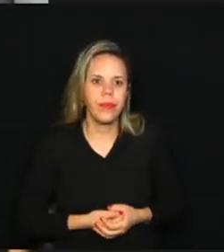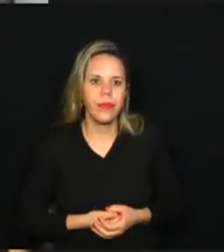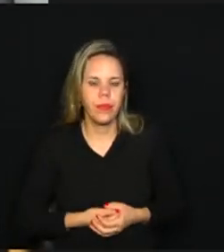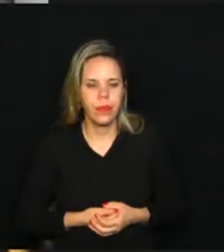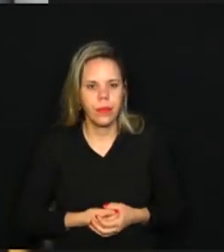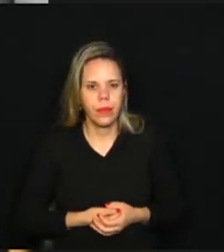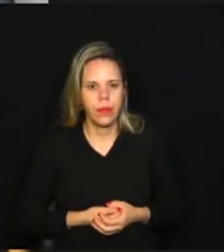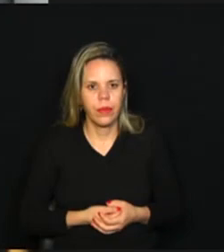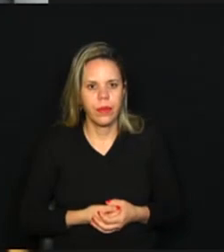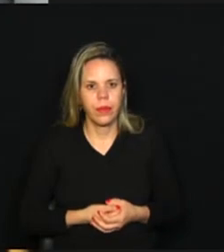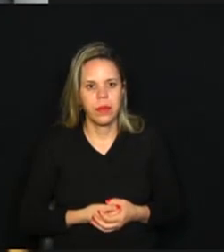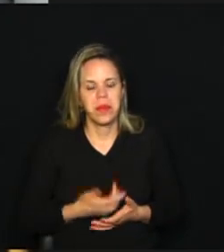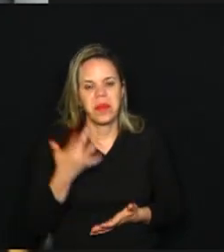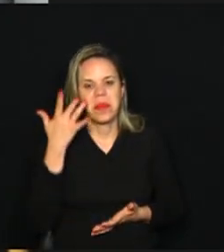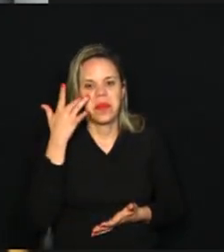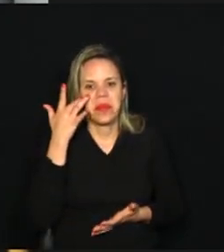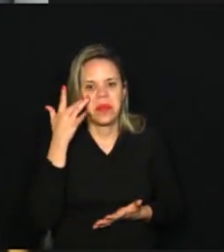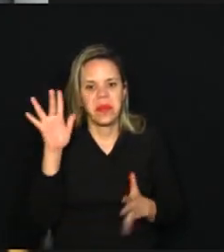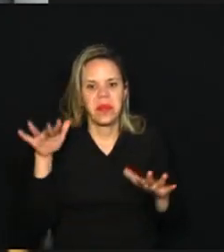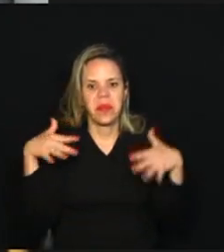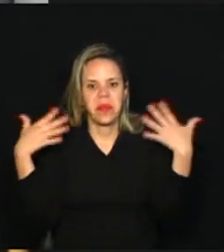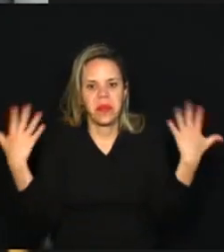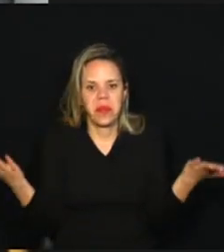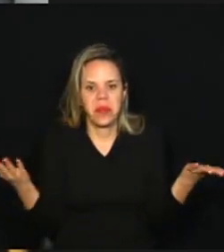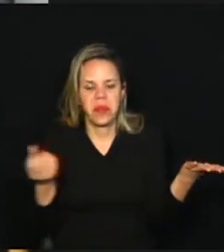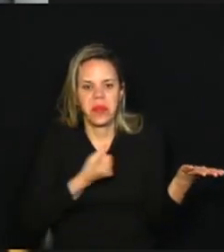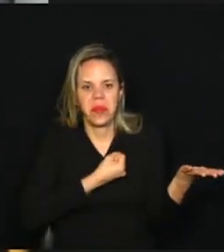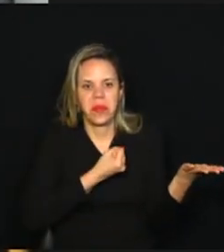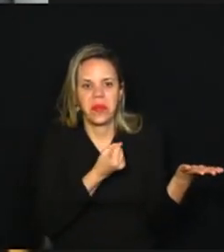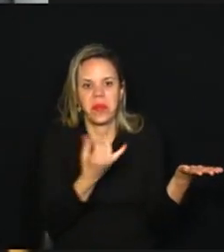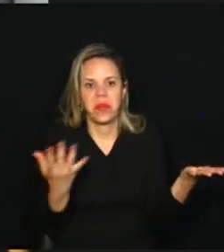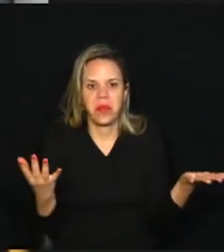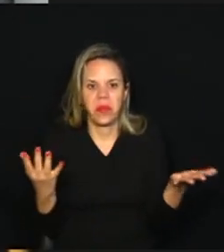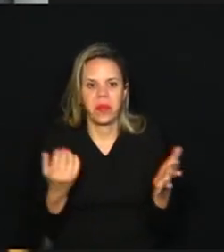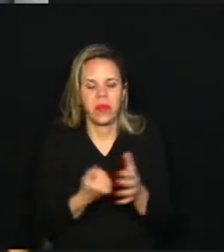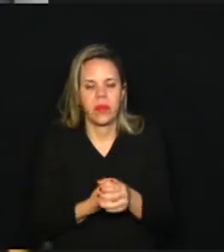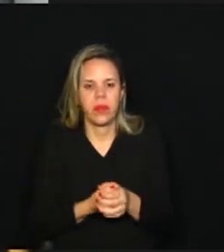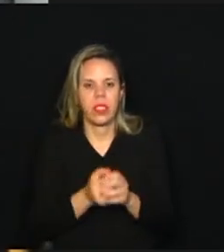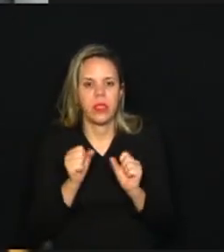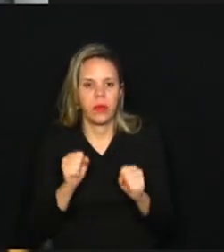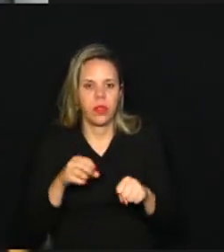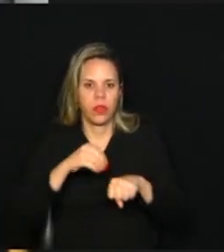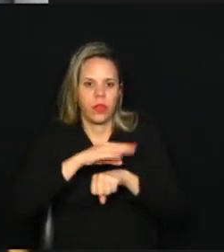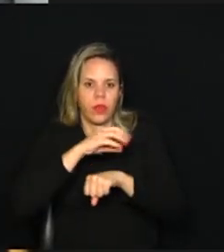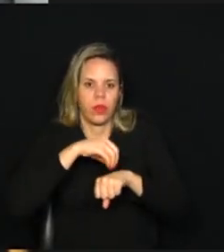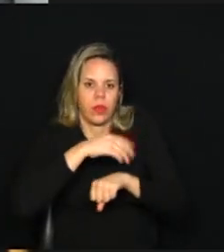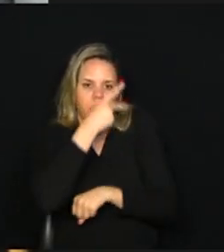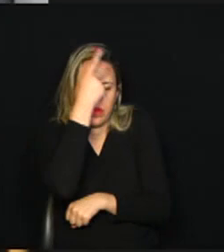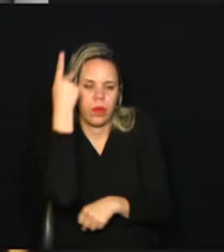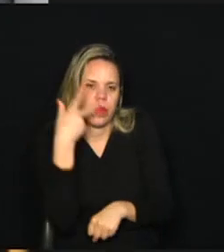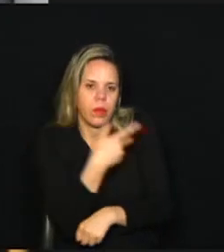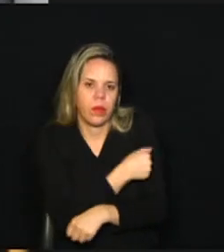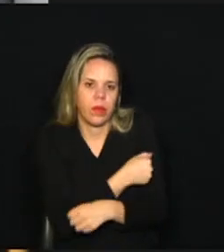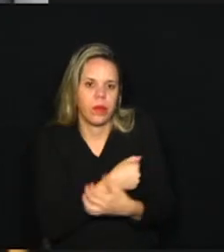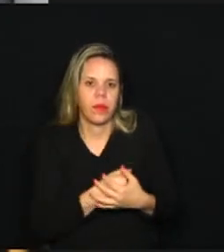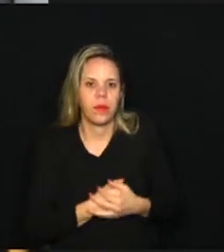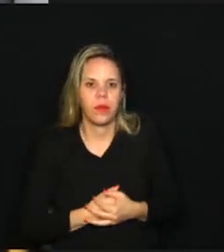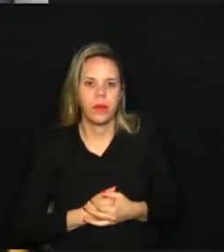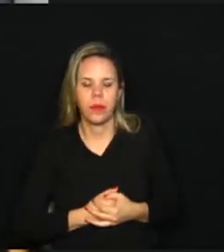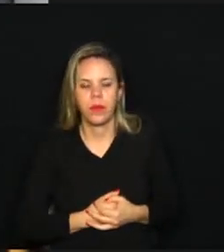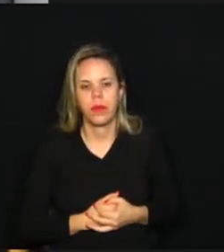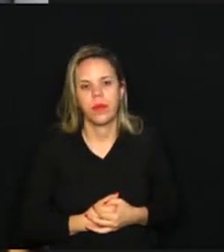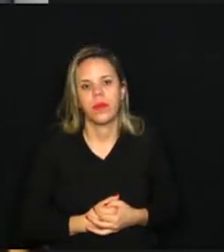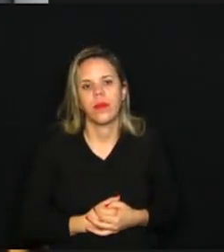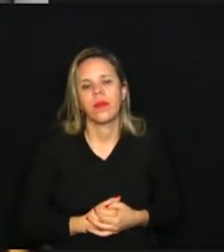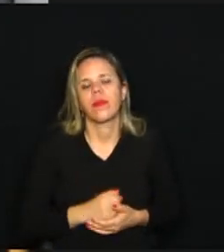E a gente não sabe, não tem o dado, o quão pode transmitir uma pessoa vacinada. Né? Então, a gente